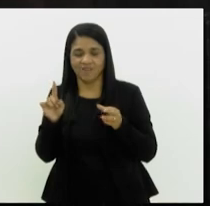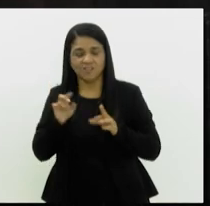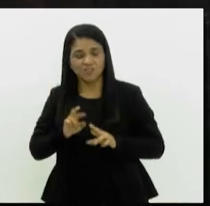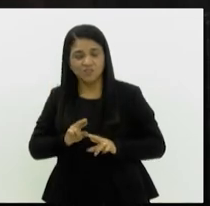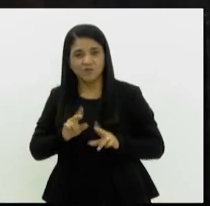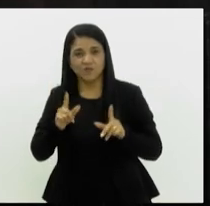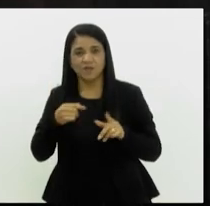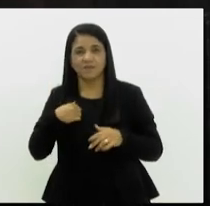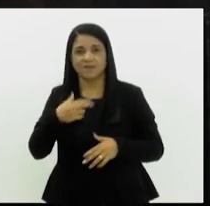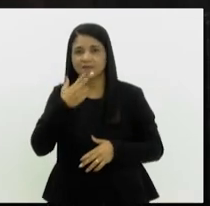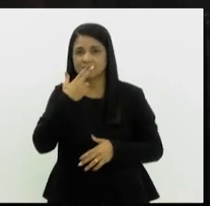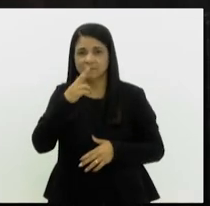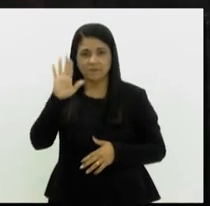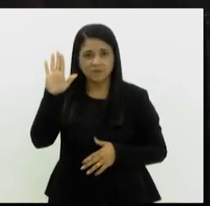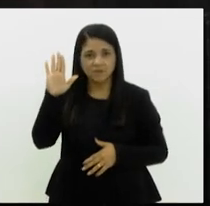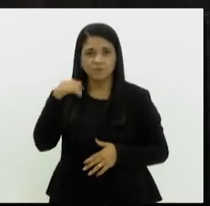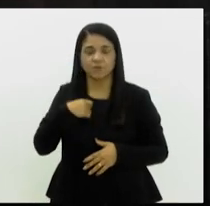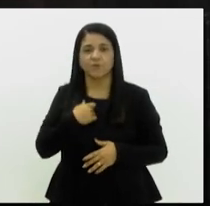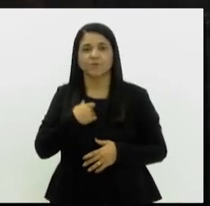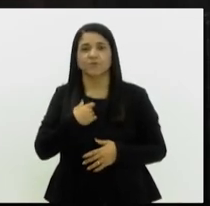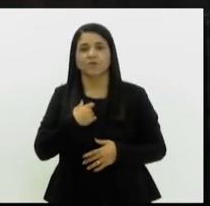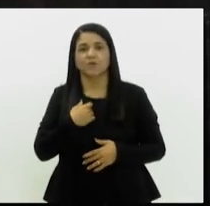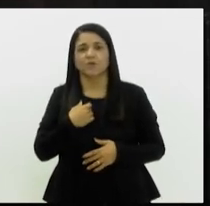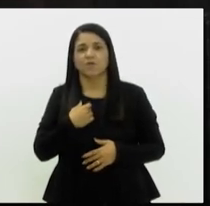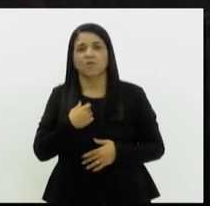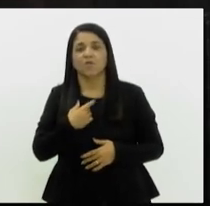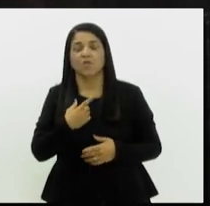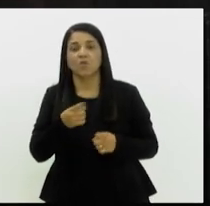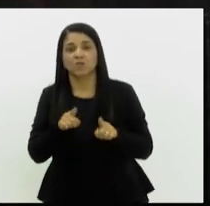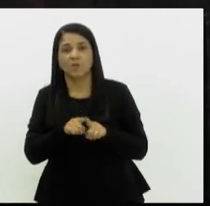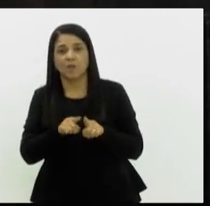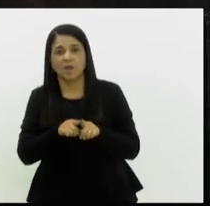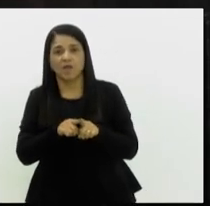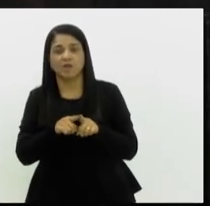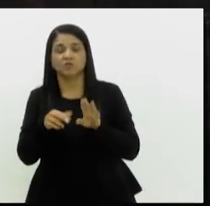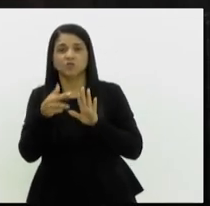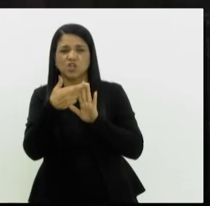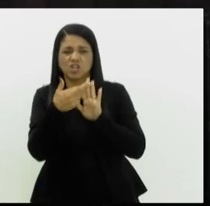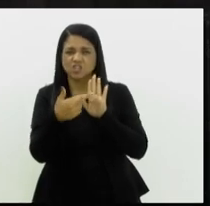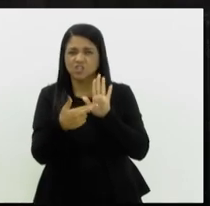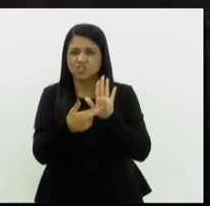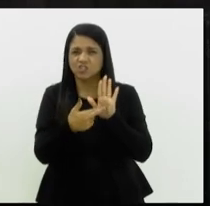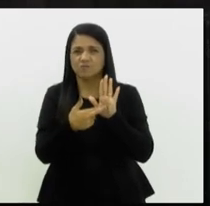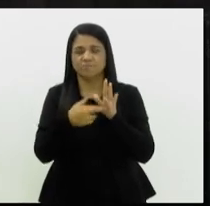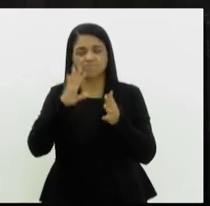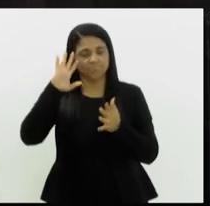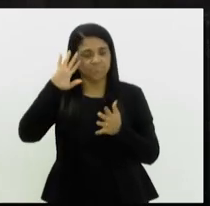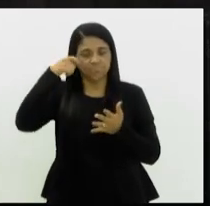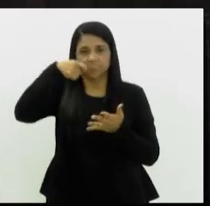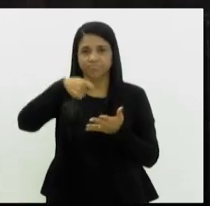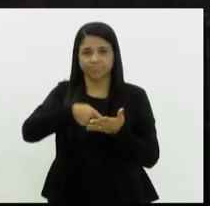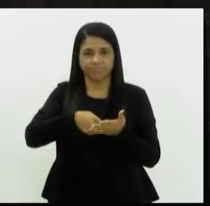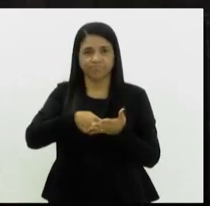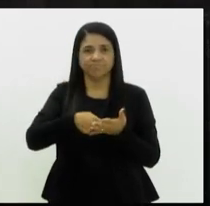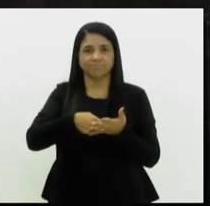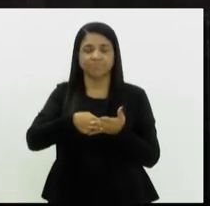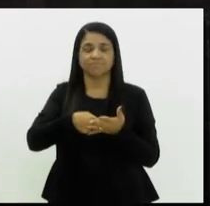foi o nazismo, assim foi o fascismo, assim foram os regimes autoritários, assim foram os